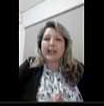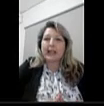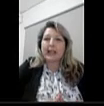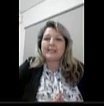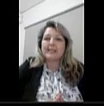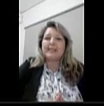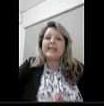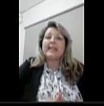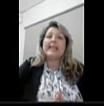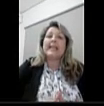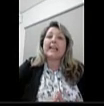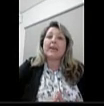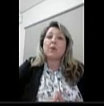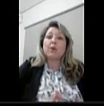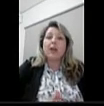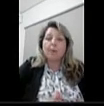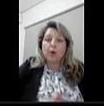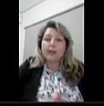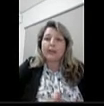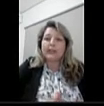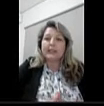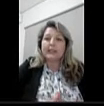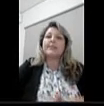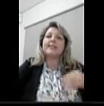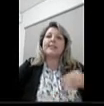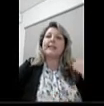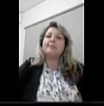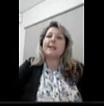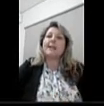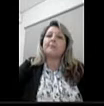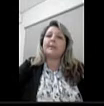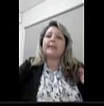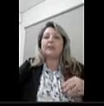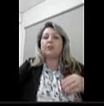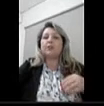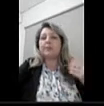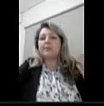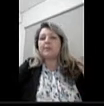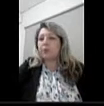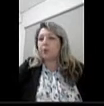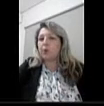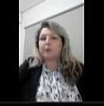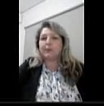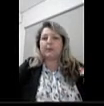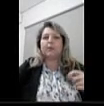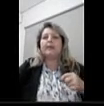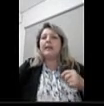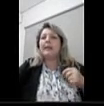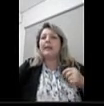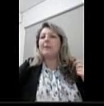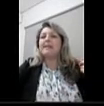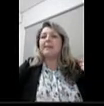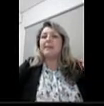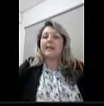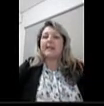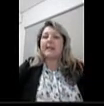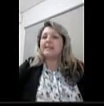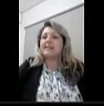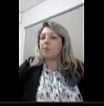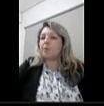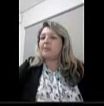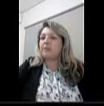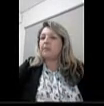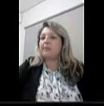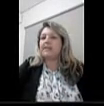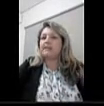habilidades e que ela colabora. Então, às vezes, ela tem mais habilidade no manuseio do computador, mais habilidades